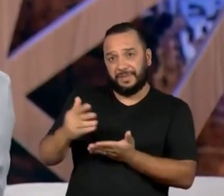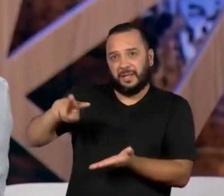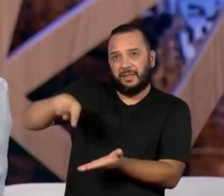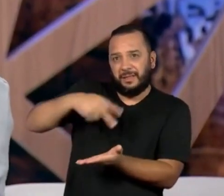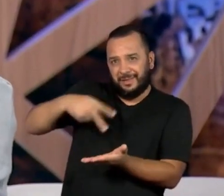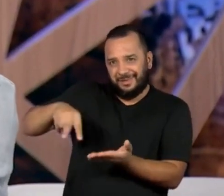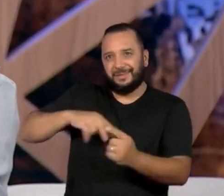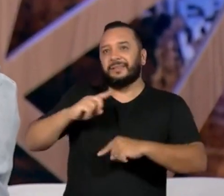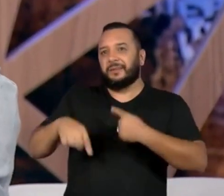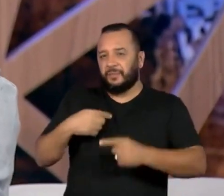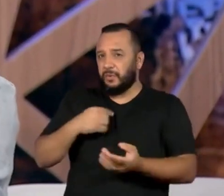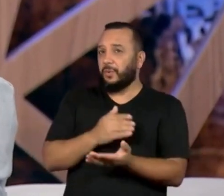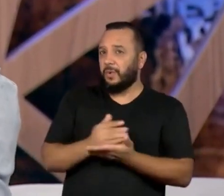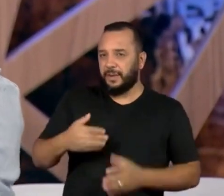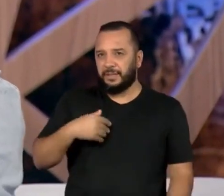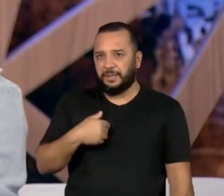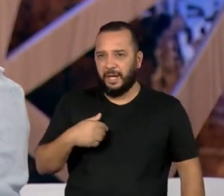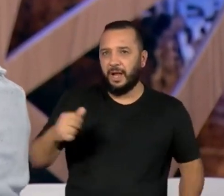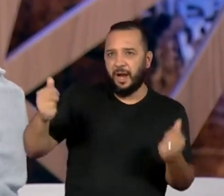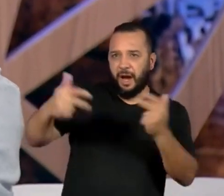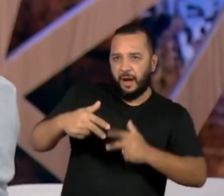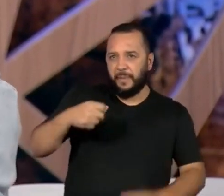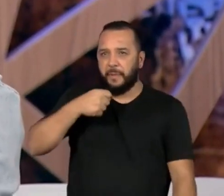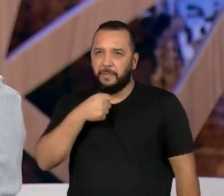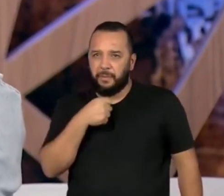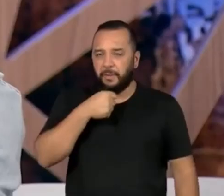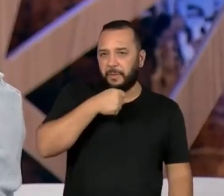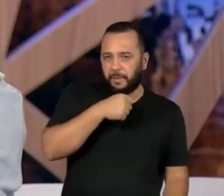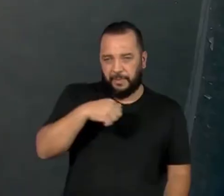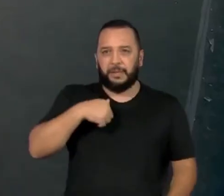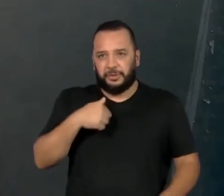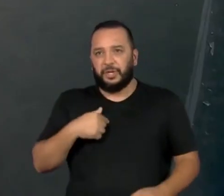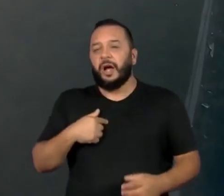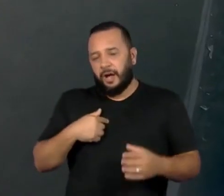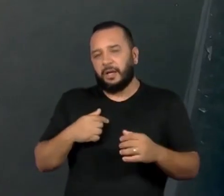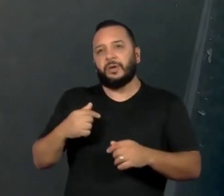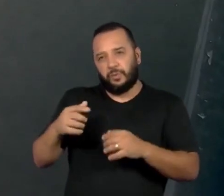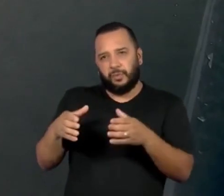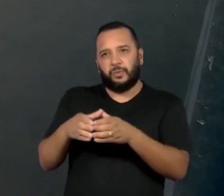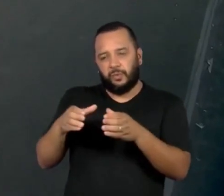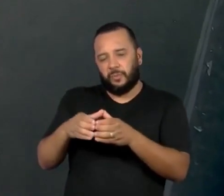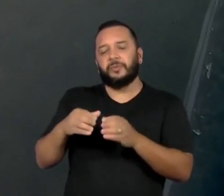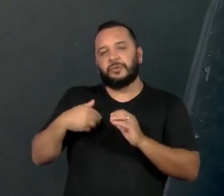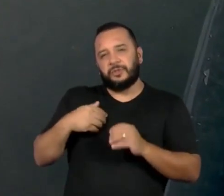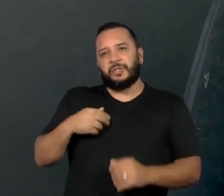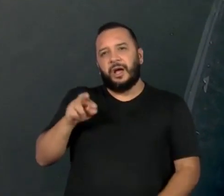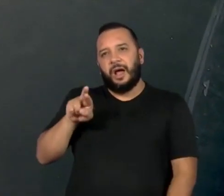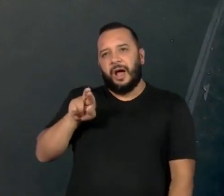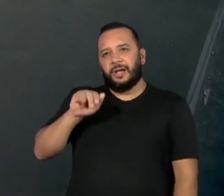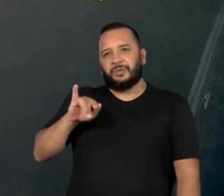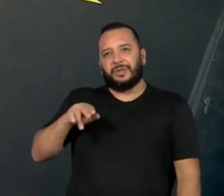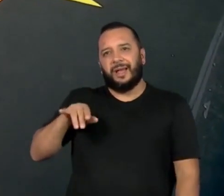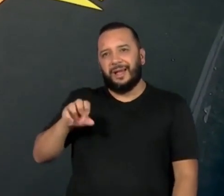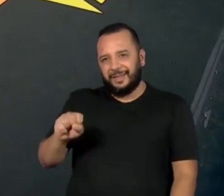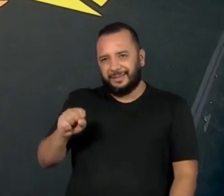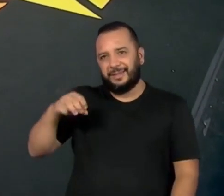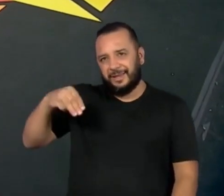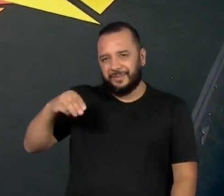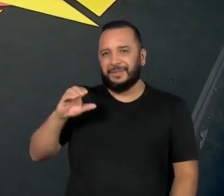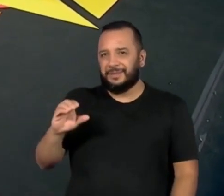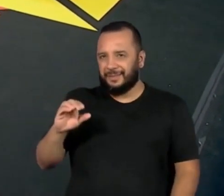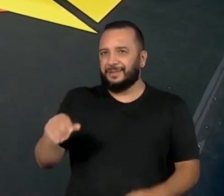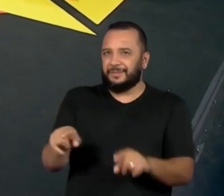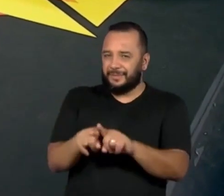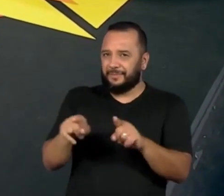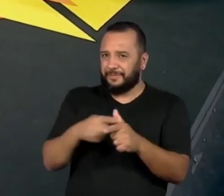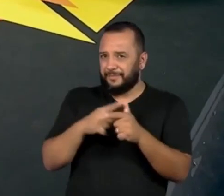depois eu Mig migrei pro pro rap com 11 anos eu fazia C de Racionais Mcs ali na época de voz ativa né ou